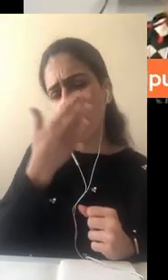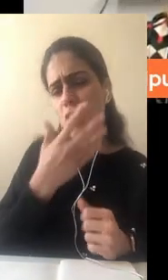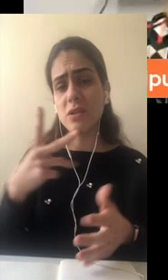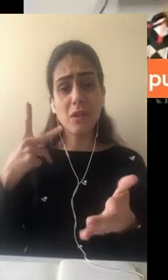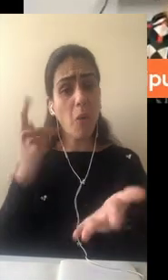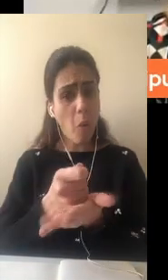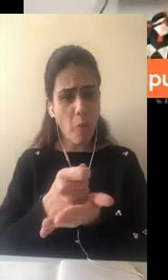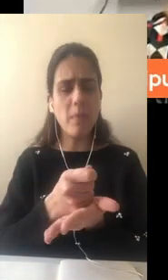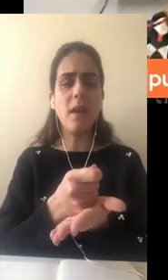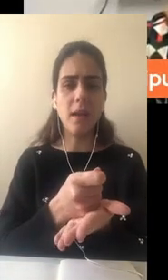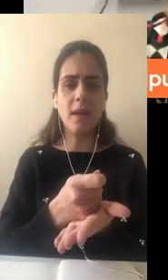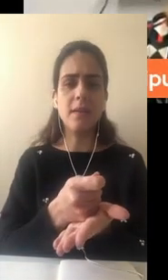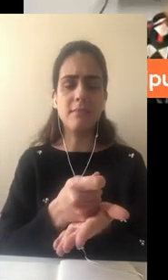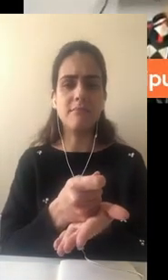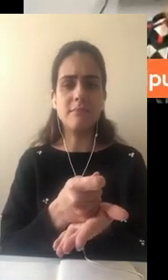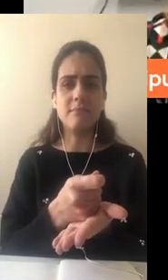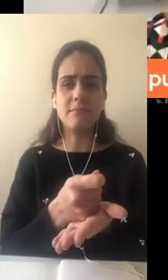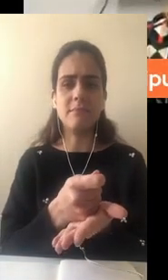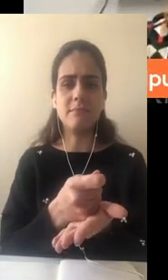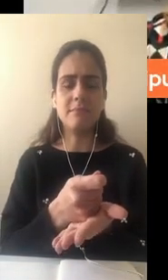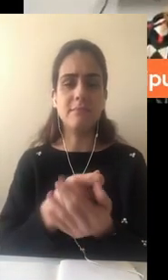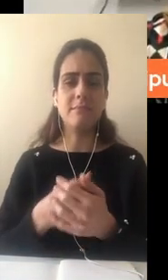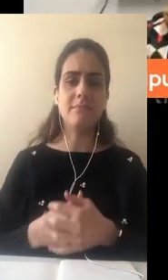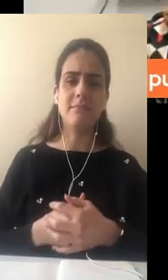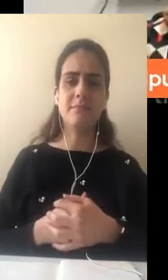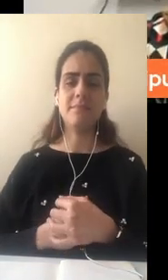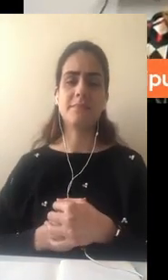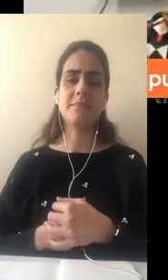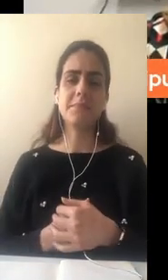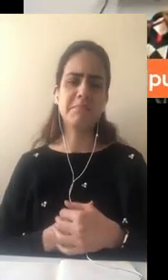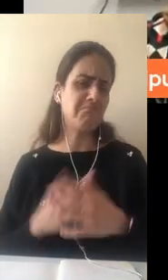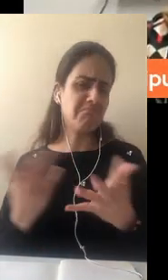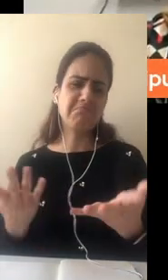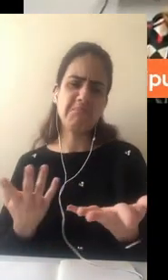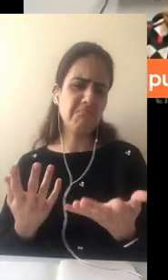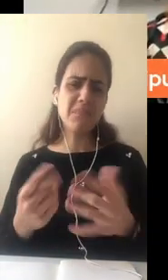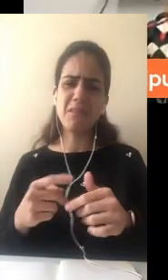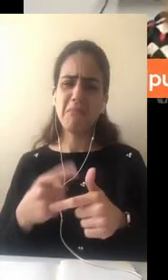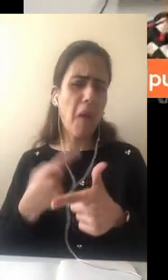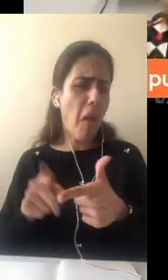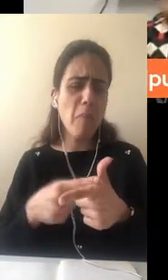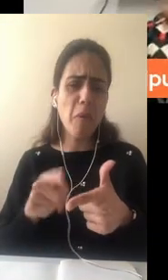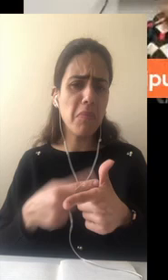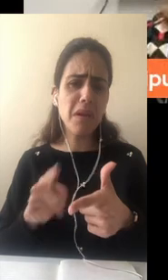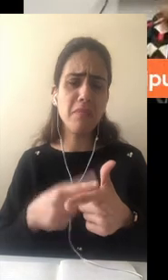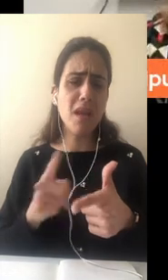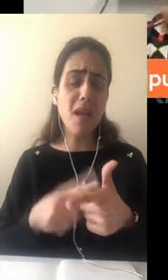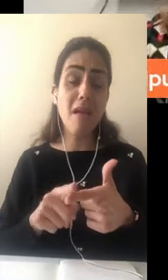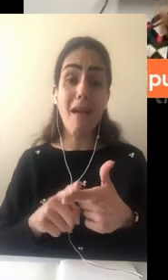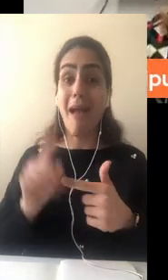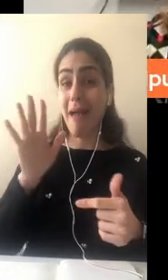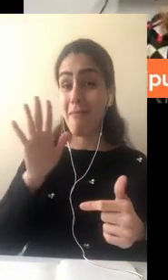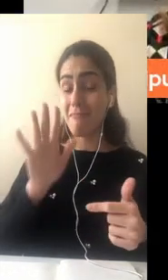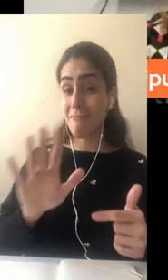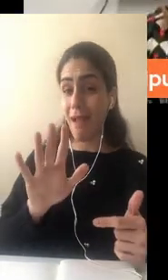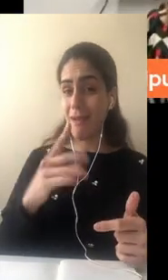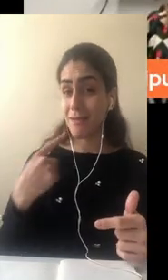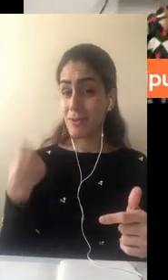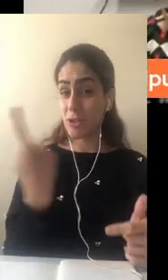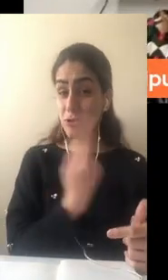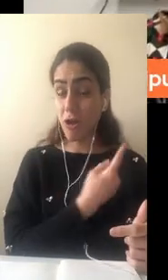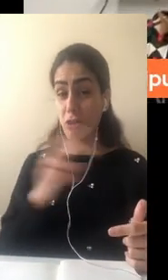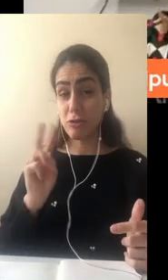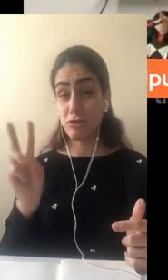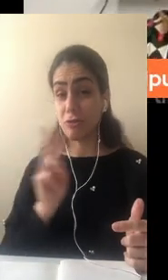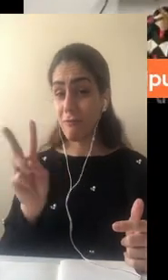um doce, participar de alguma coisa boa, desde que não fira os nossos princípios, os nossos valores.